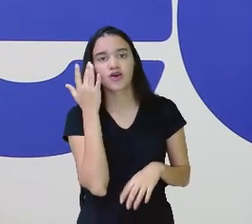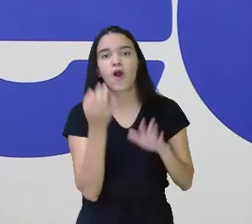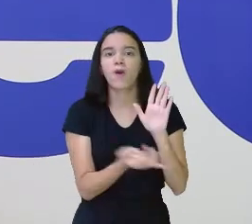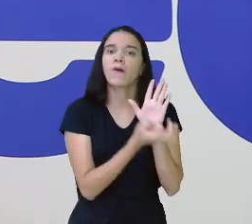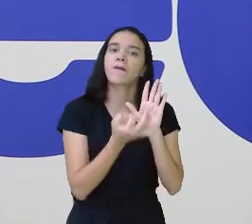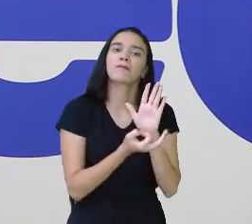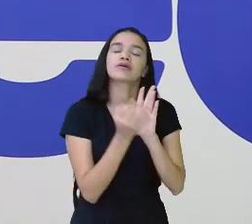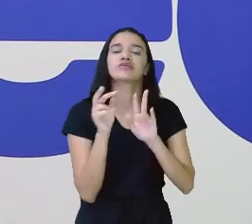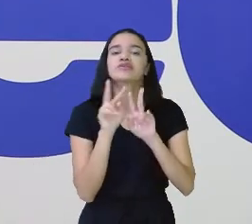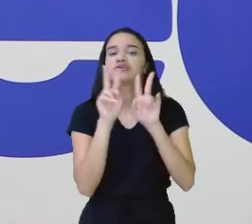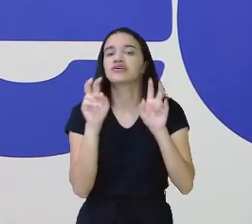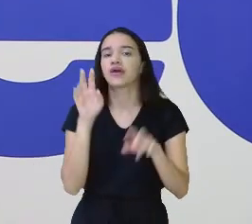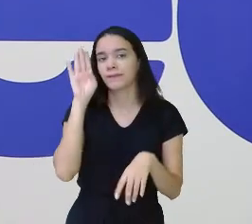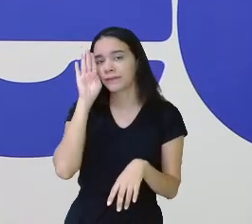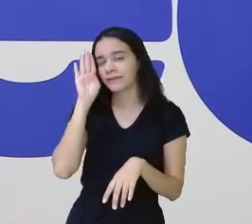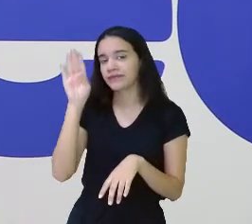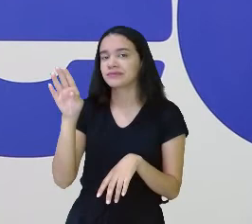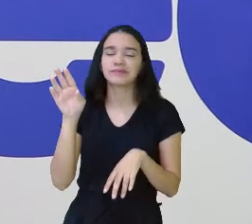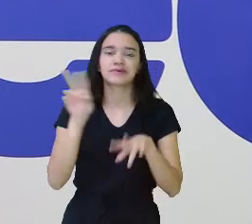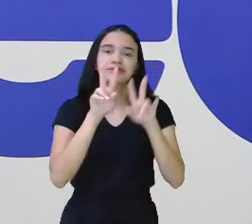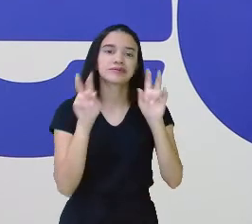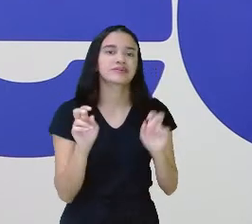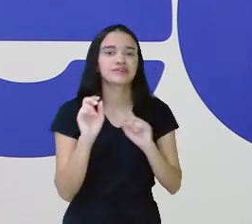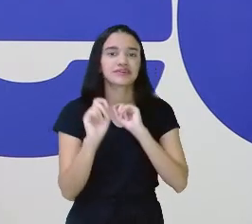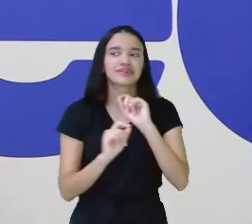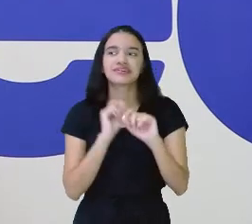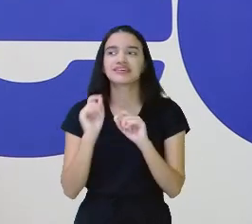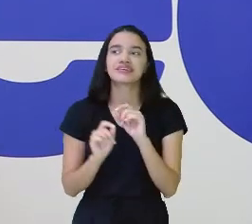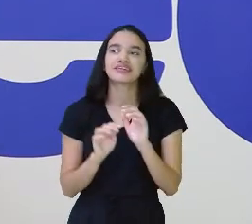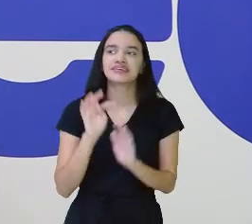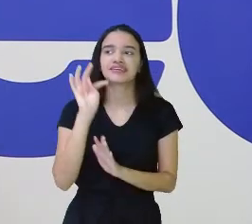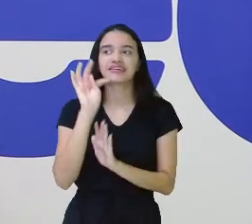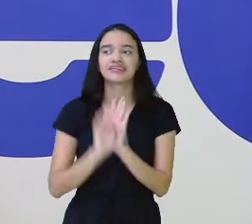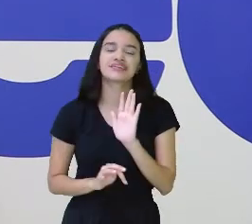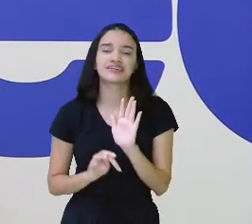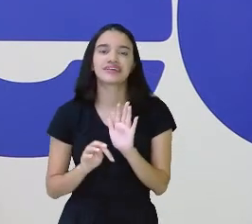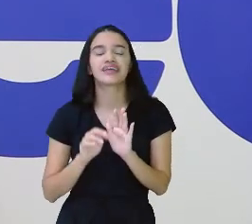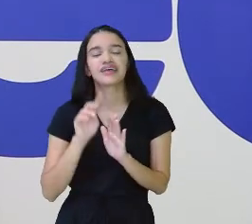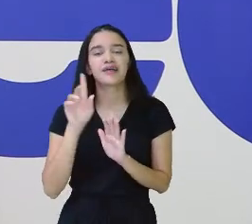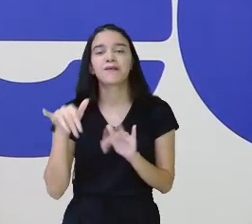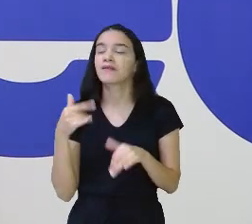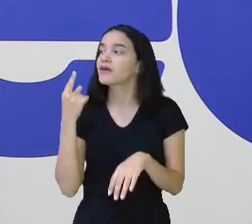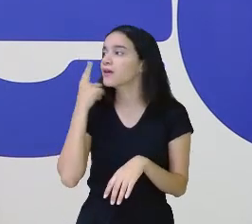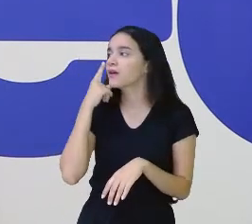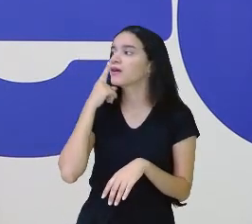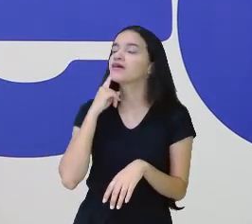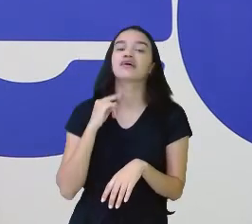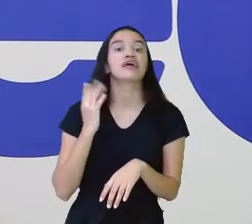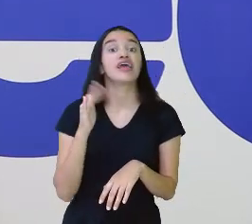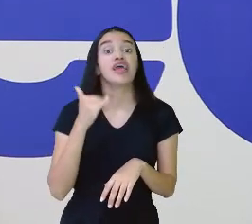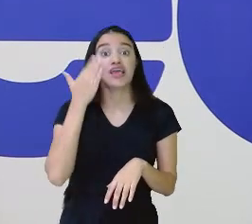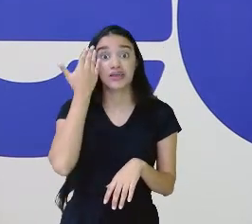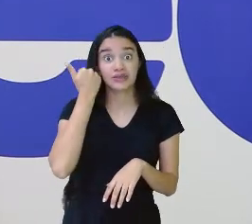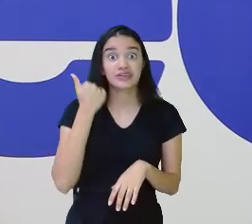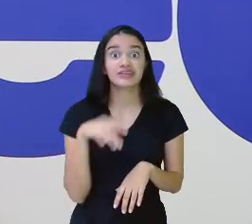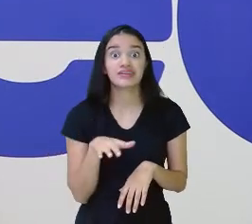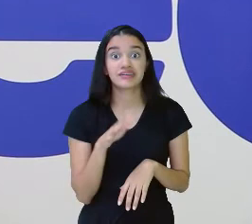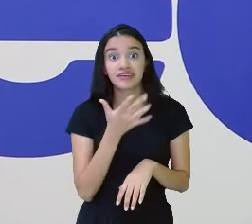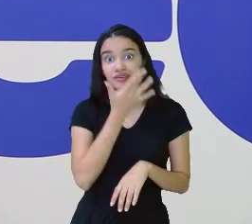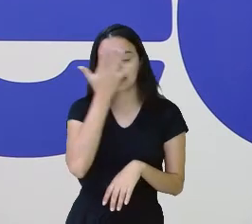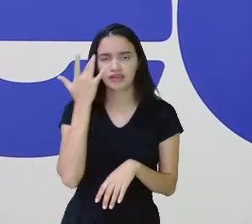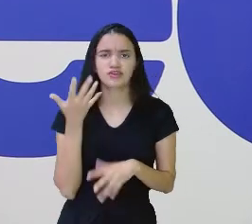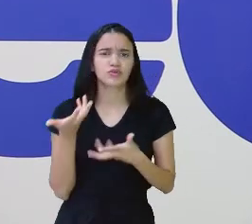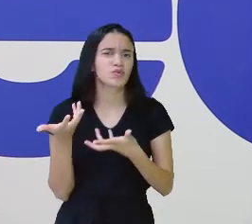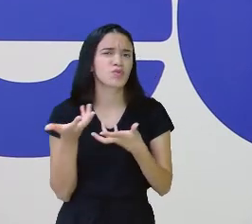aqui sobre o assunto principal do tema, né, dos seus textos. Aqui, ó, eu sei que o pessoal fala que não